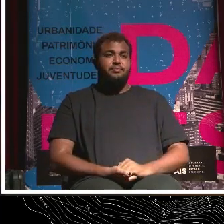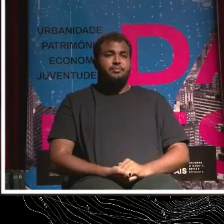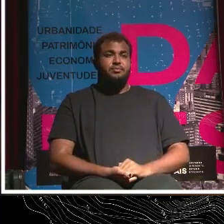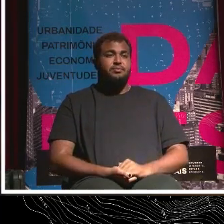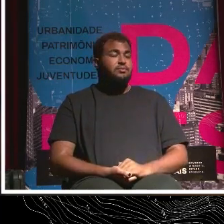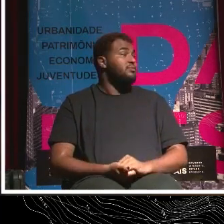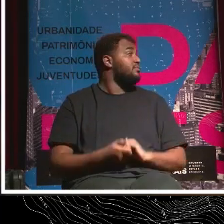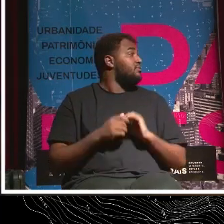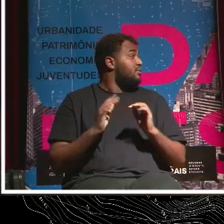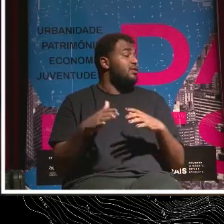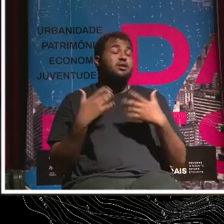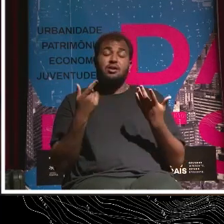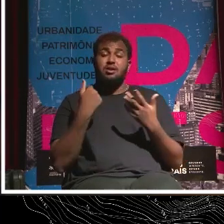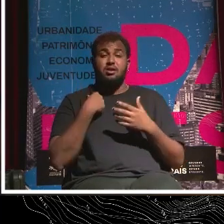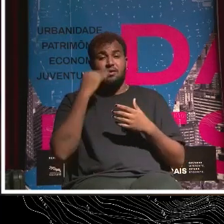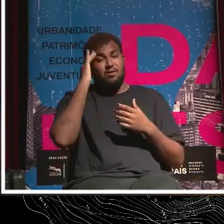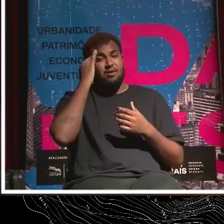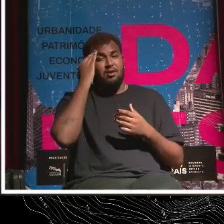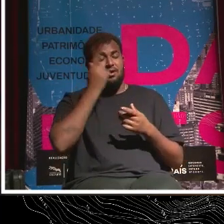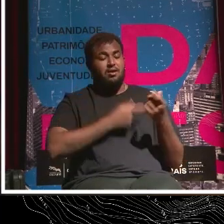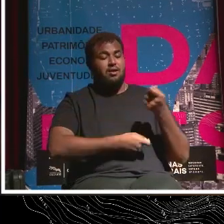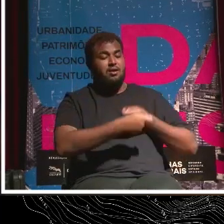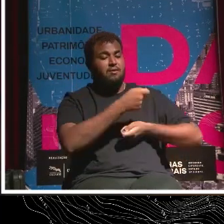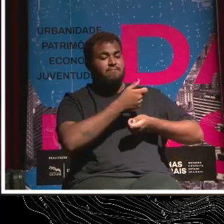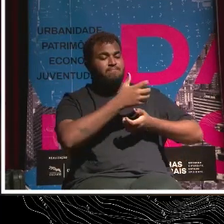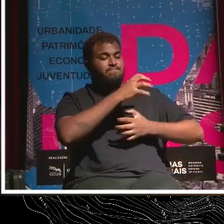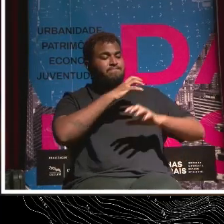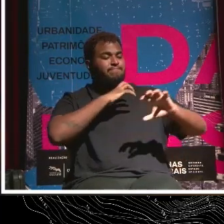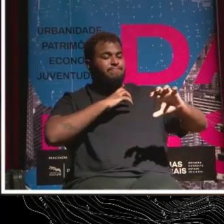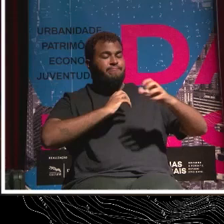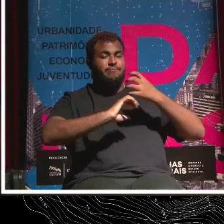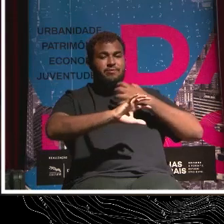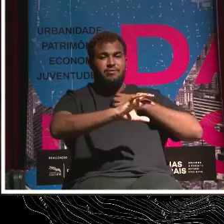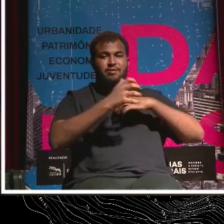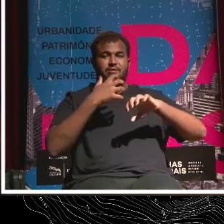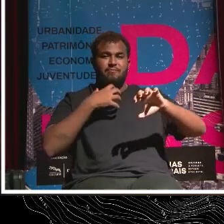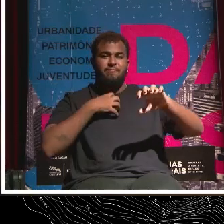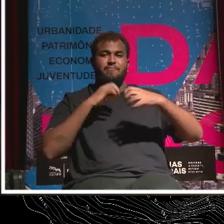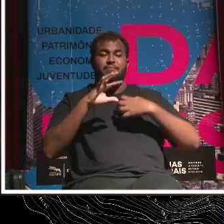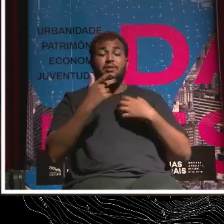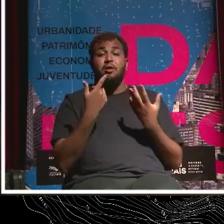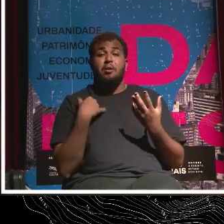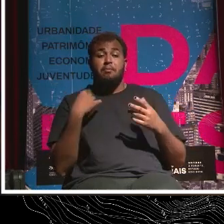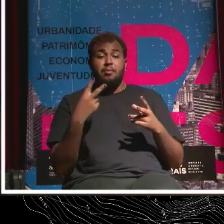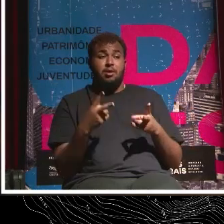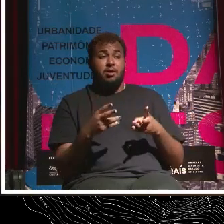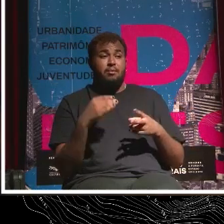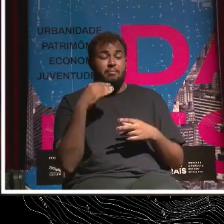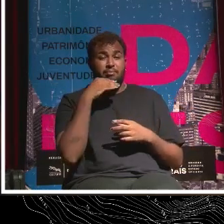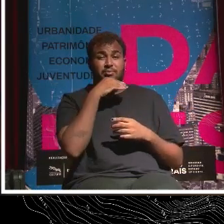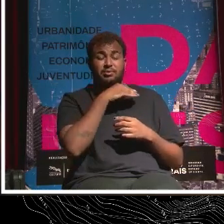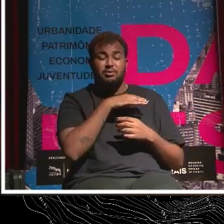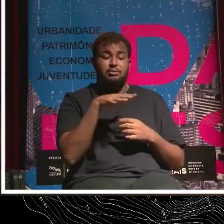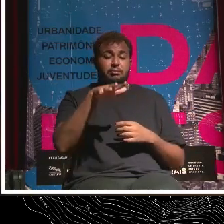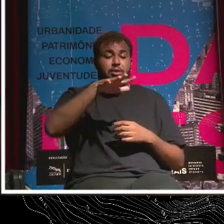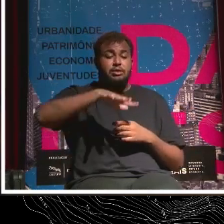eu entendi que a gestão era um lugar de troca afetiva, e isso muda um pouco a minha perspectiva a partir do que eu estava